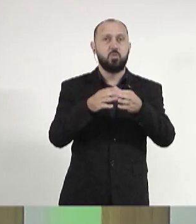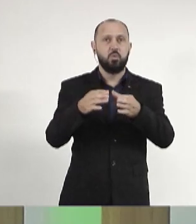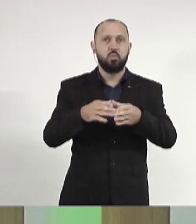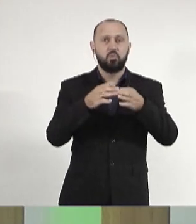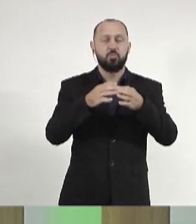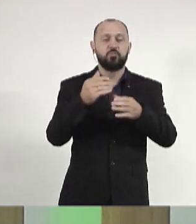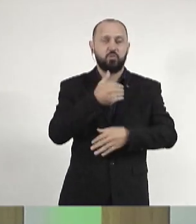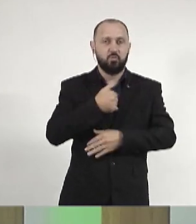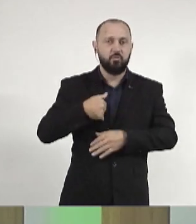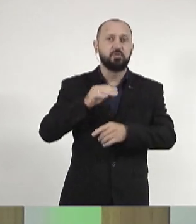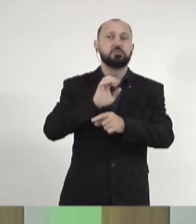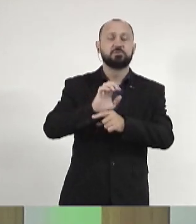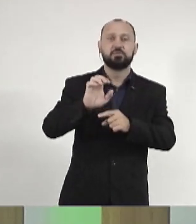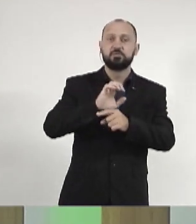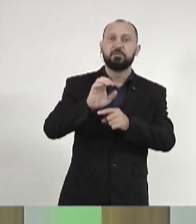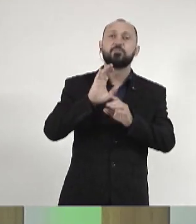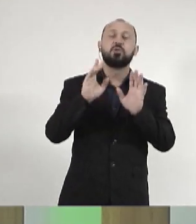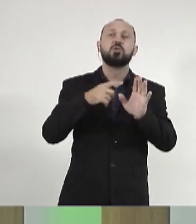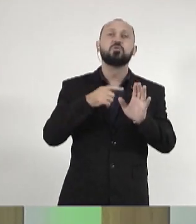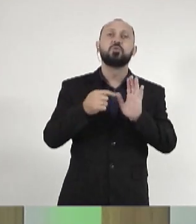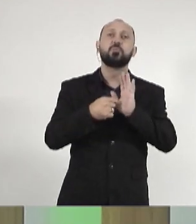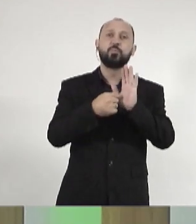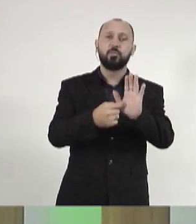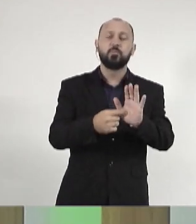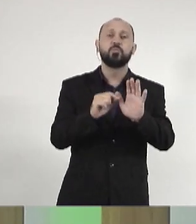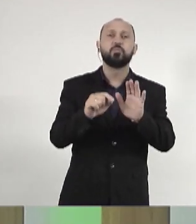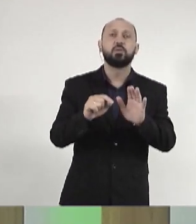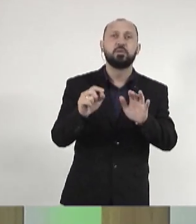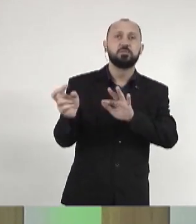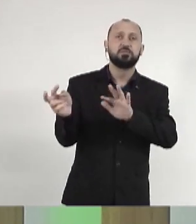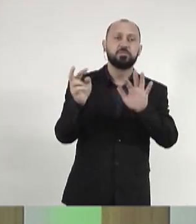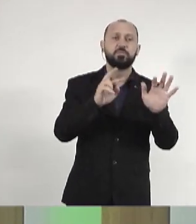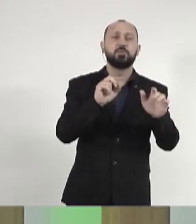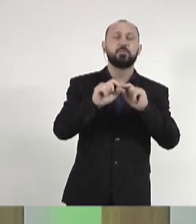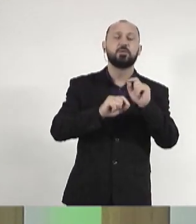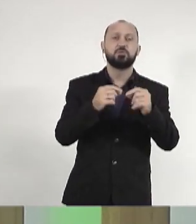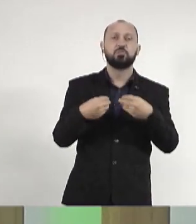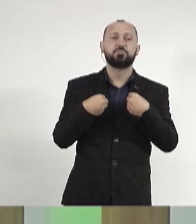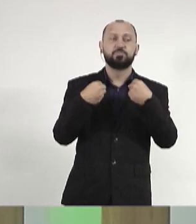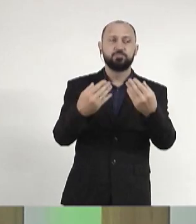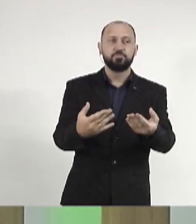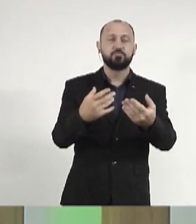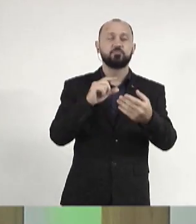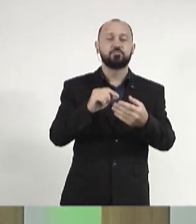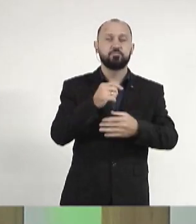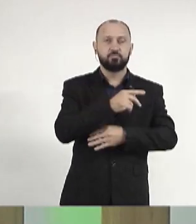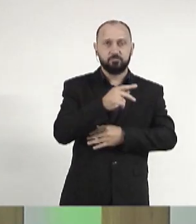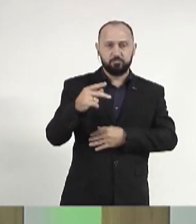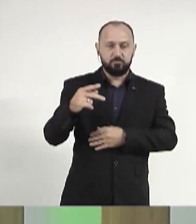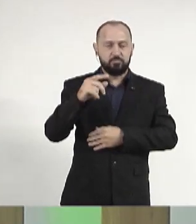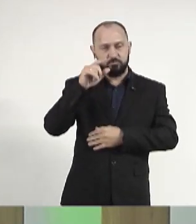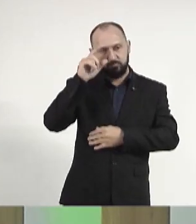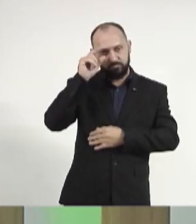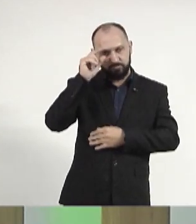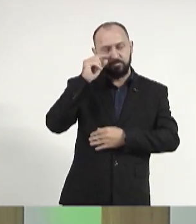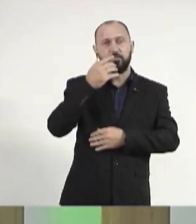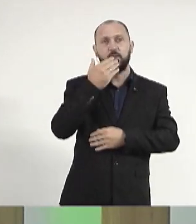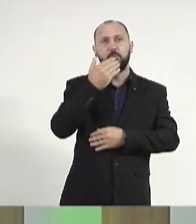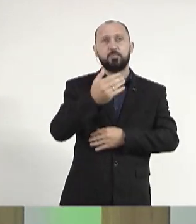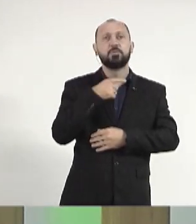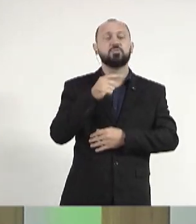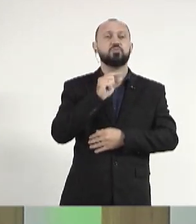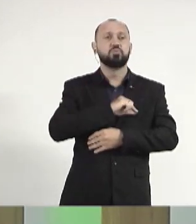categoria e o governo do Estado, que já vieram manifestar aqui na semana passada, entregaram um documento nas mãos do presidente Gerson Claro, pedindo